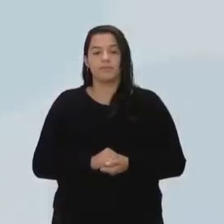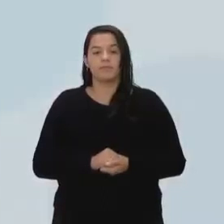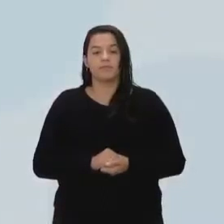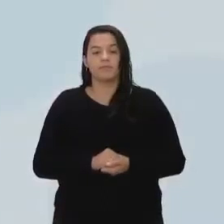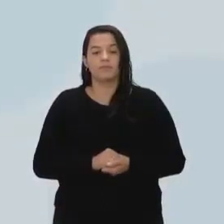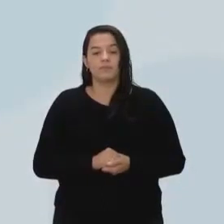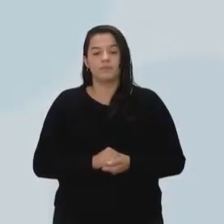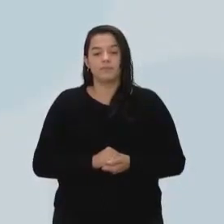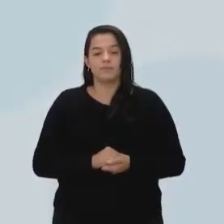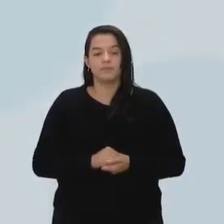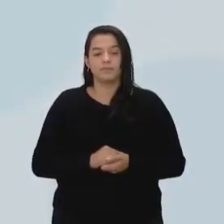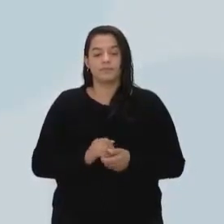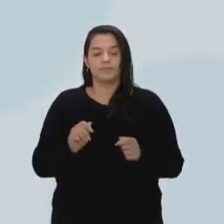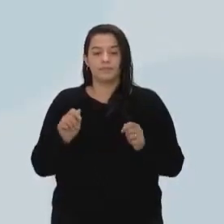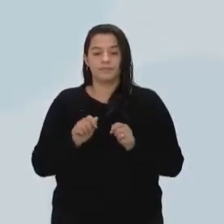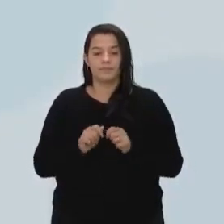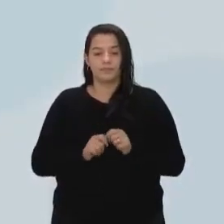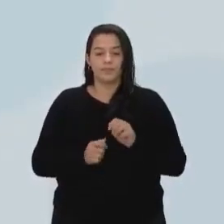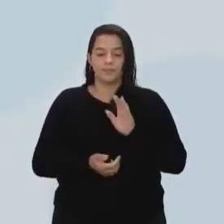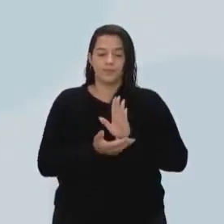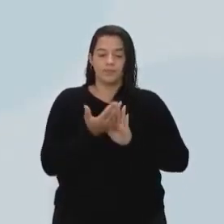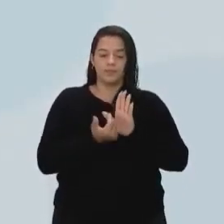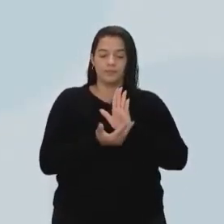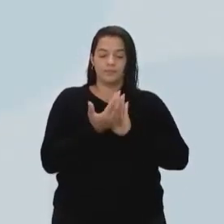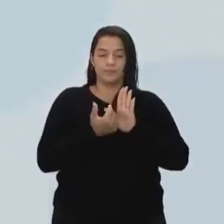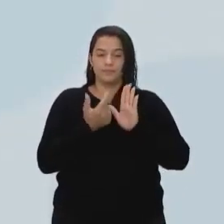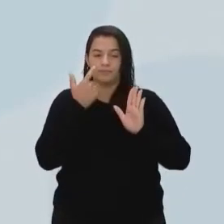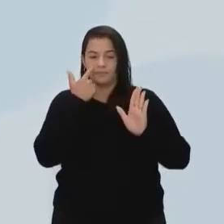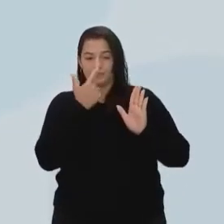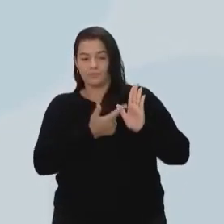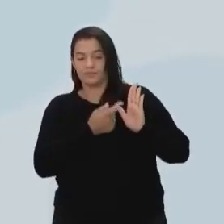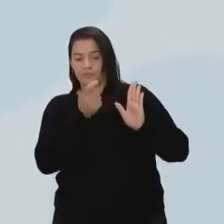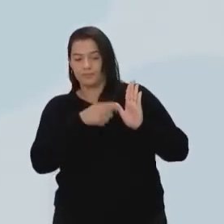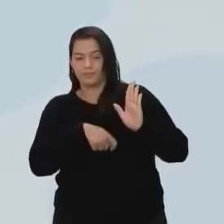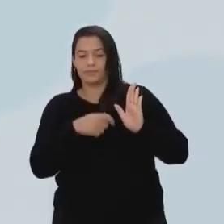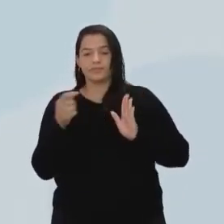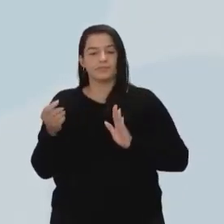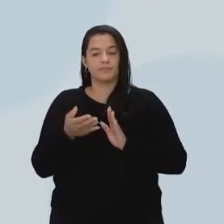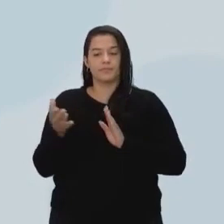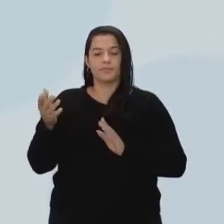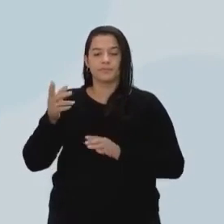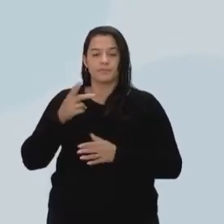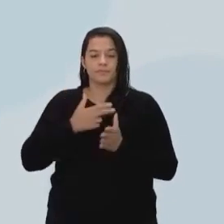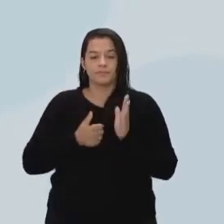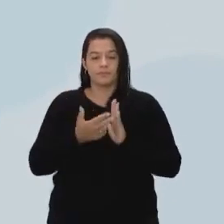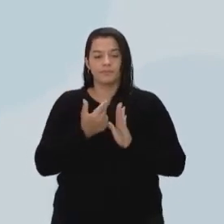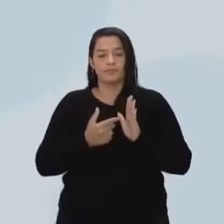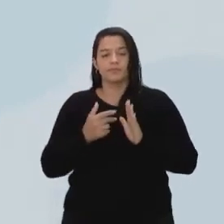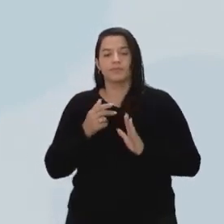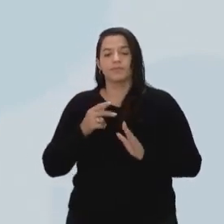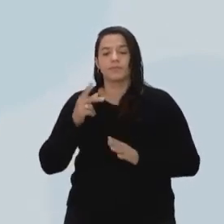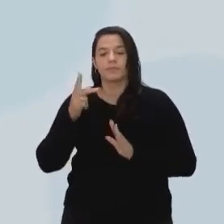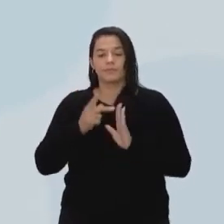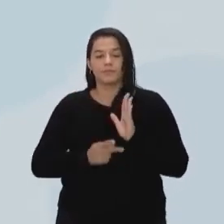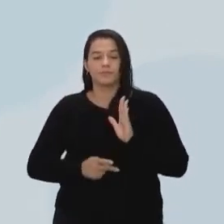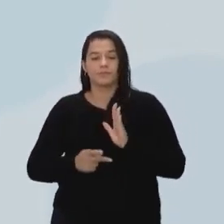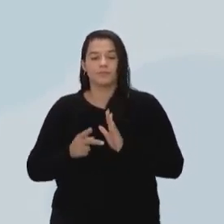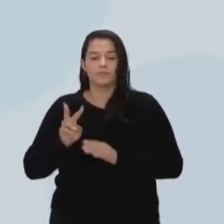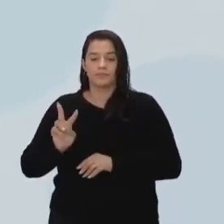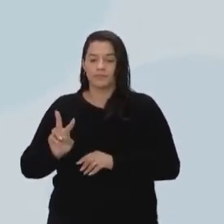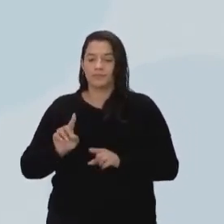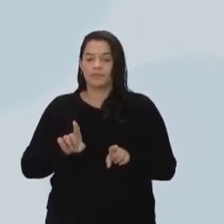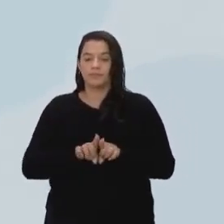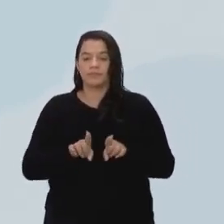temos professor, um desenho bonitinho aí, ó, que é professor de projeto de vida e de arte.